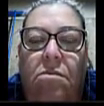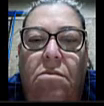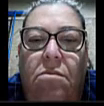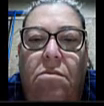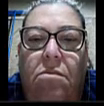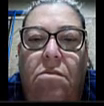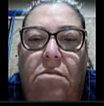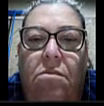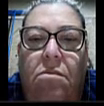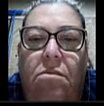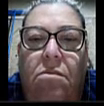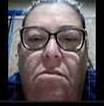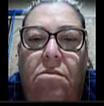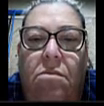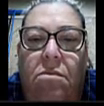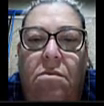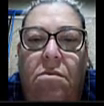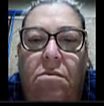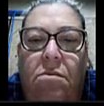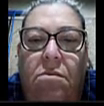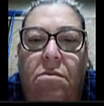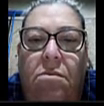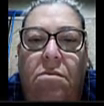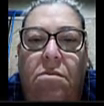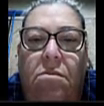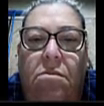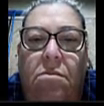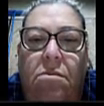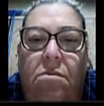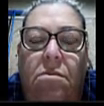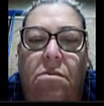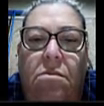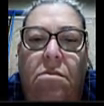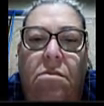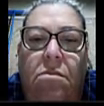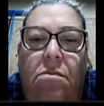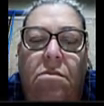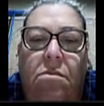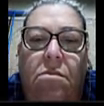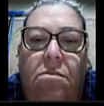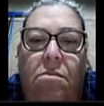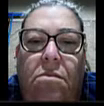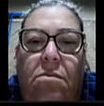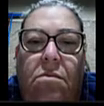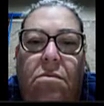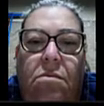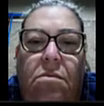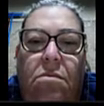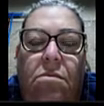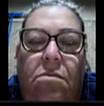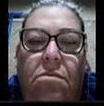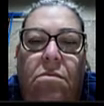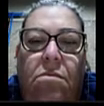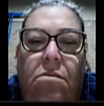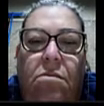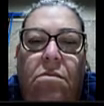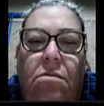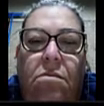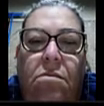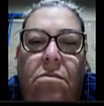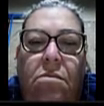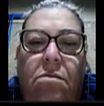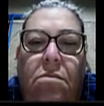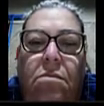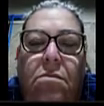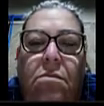contou que ele começou a desenhar na escola e os desenhos dele eram tão bonitos que as escolas começaram a pedir para